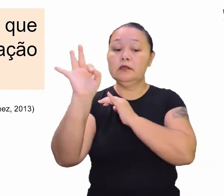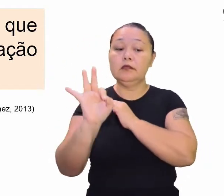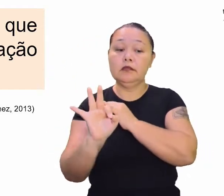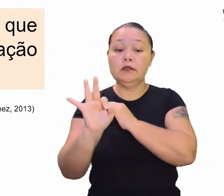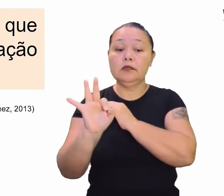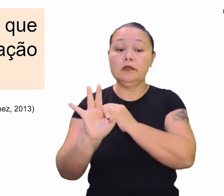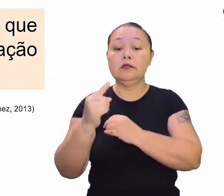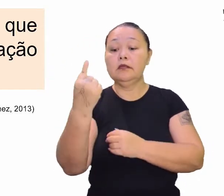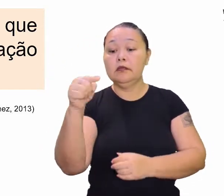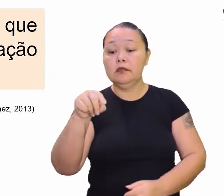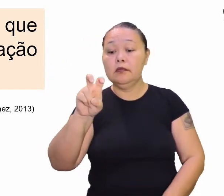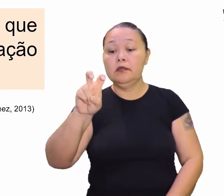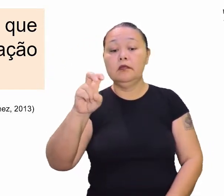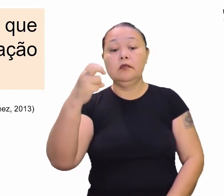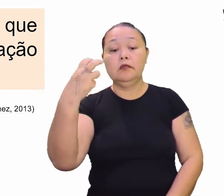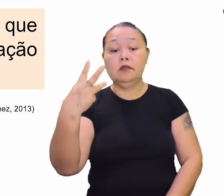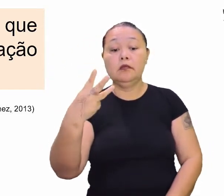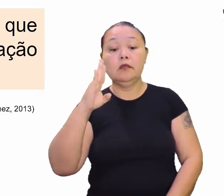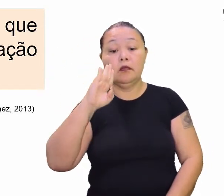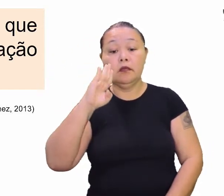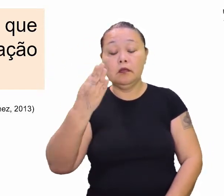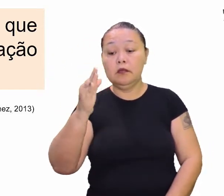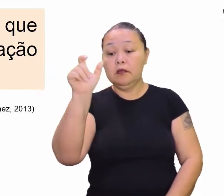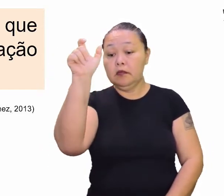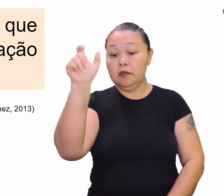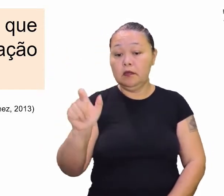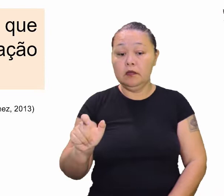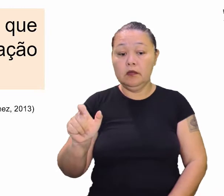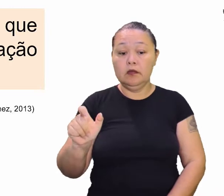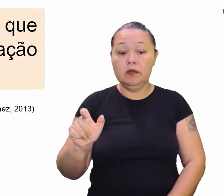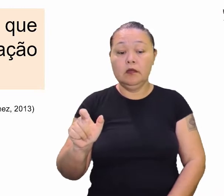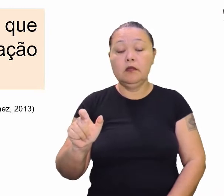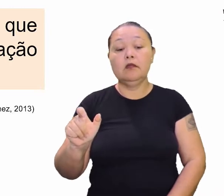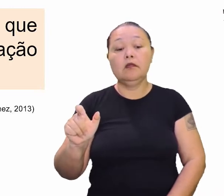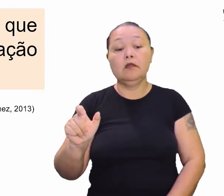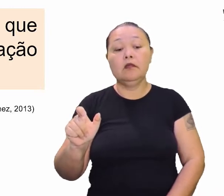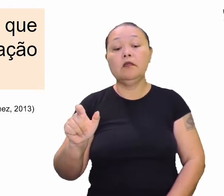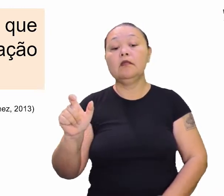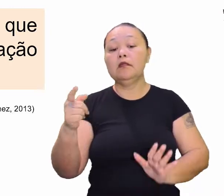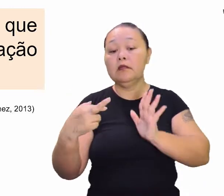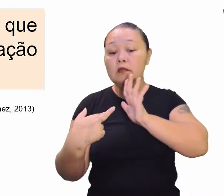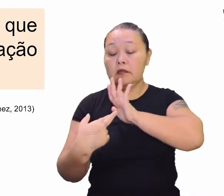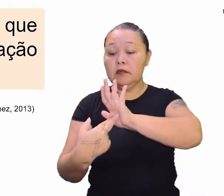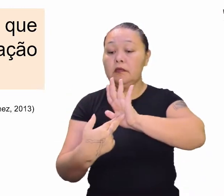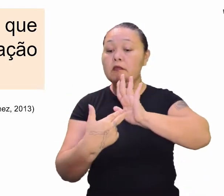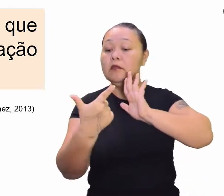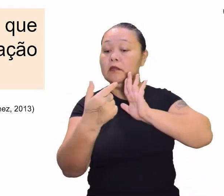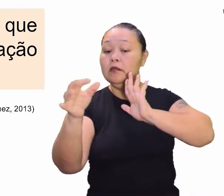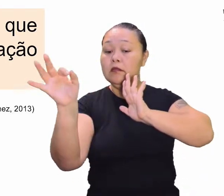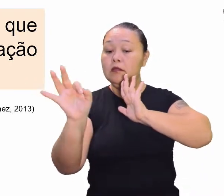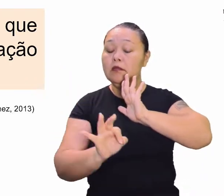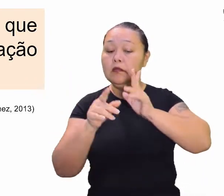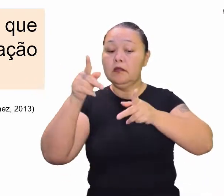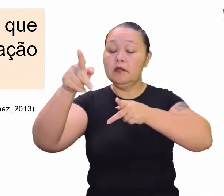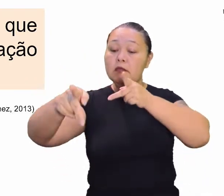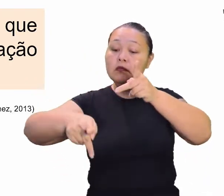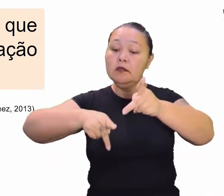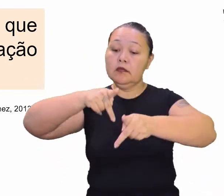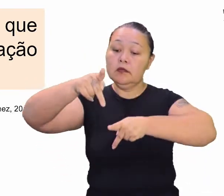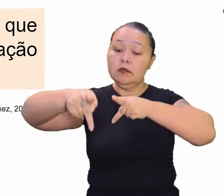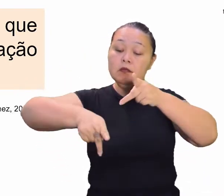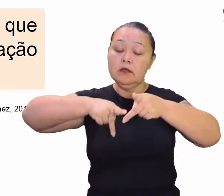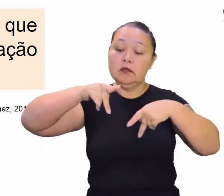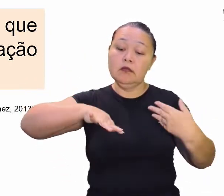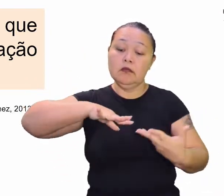E 1,54 bilhão de pessoas, o que representa 20%